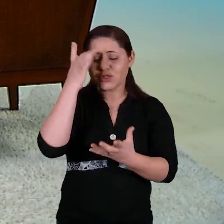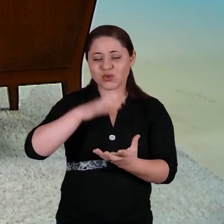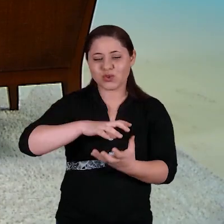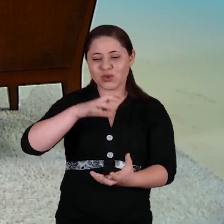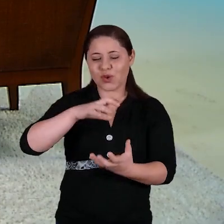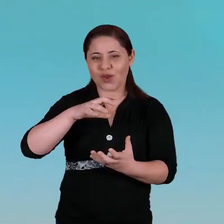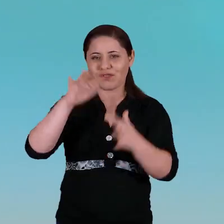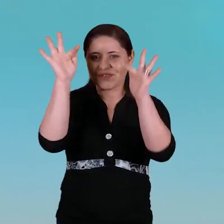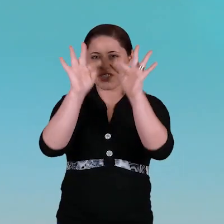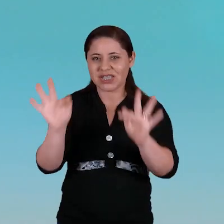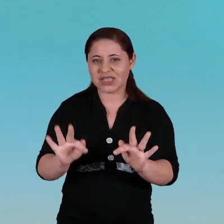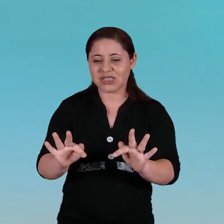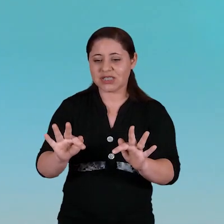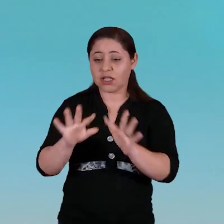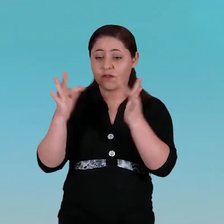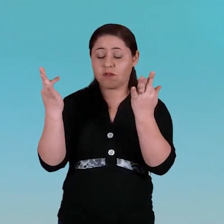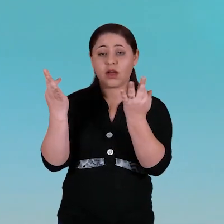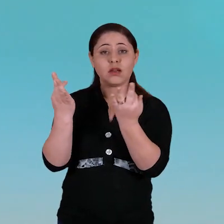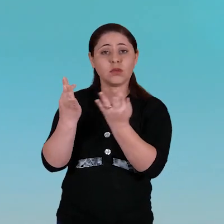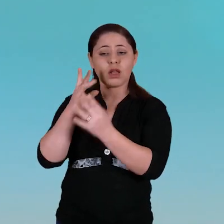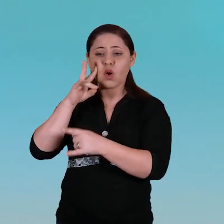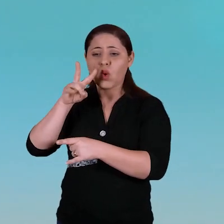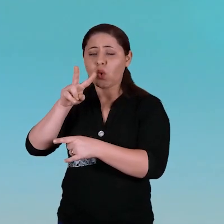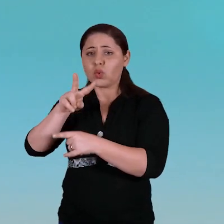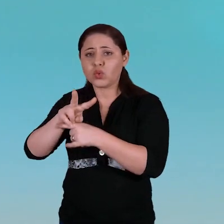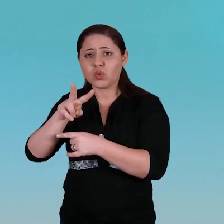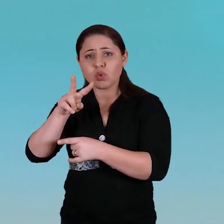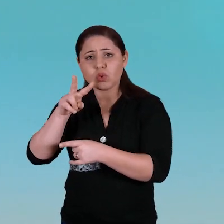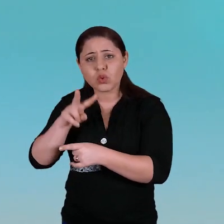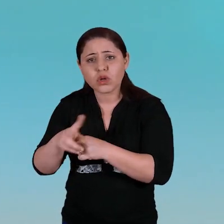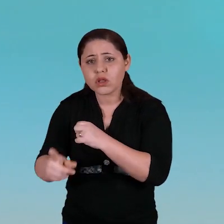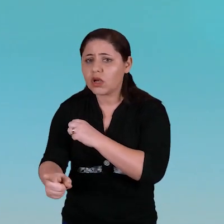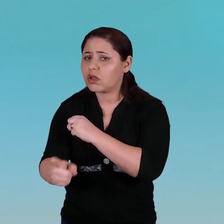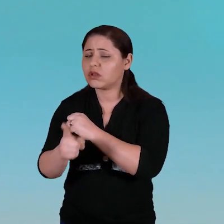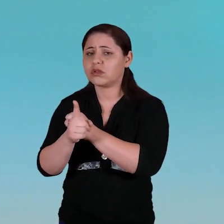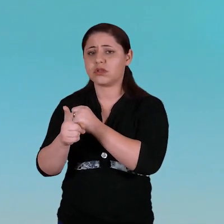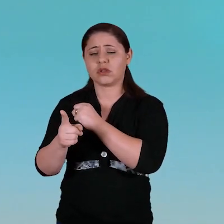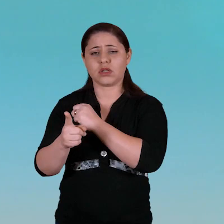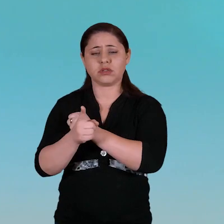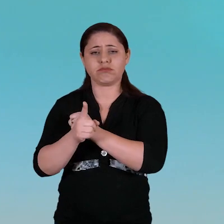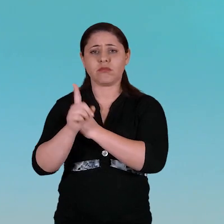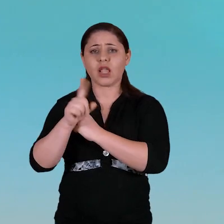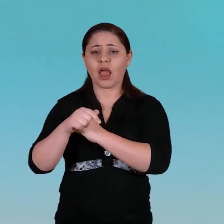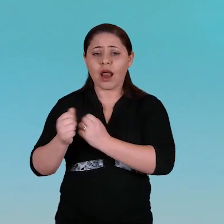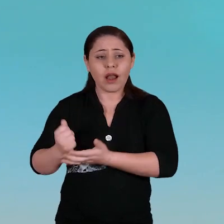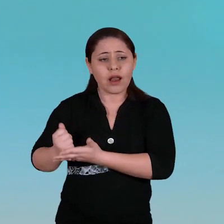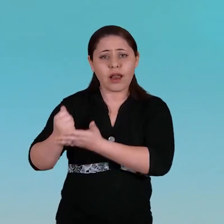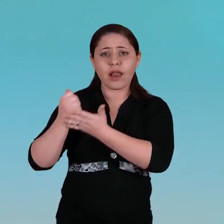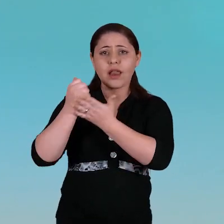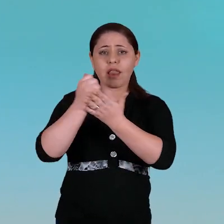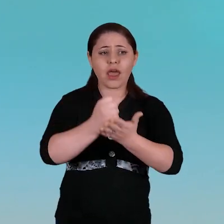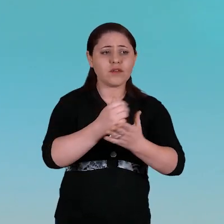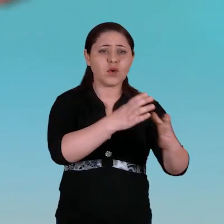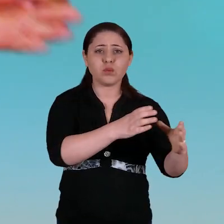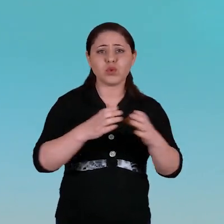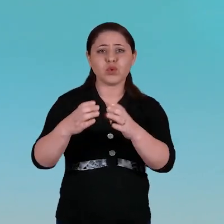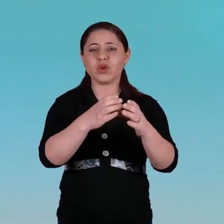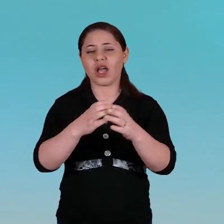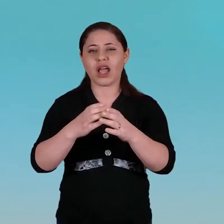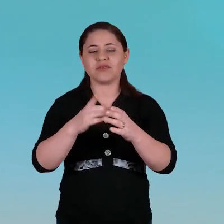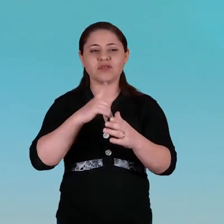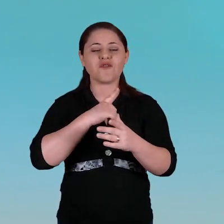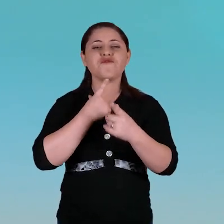que a família cuida, que a família, como que eu vou dizer para você, ela leva para os lugares onde ela